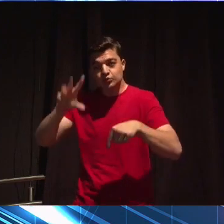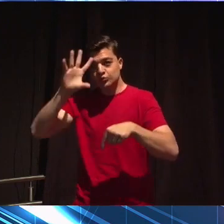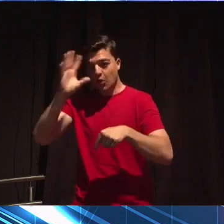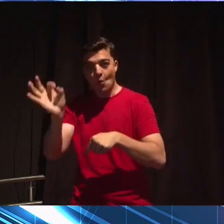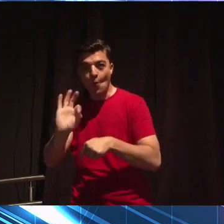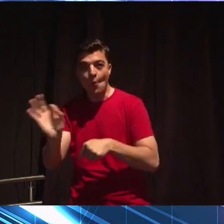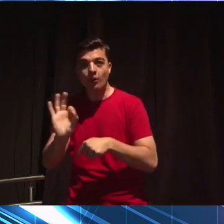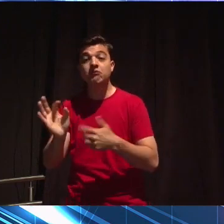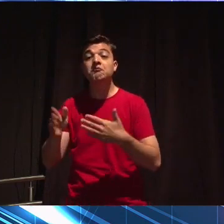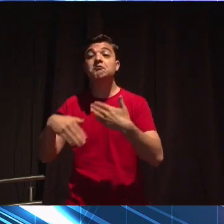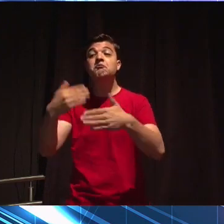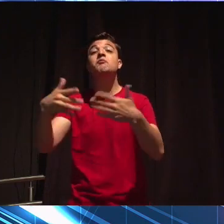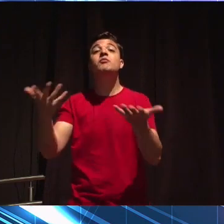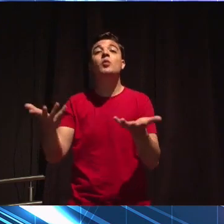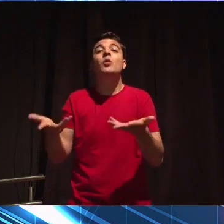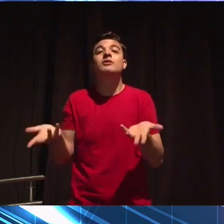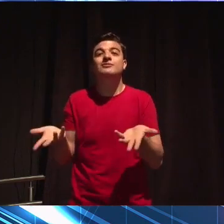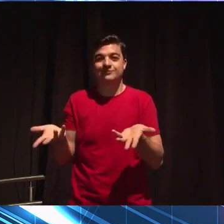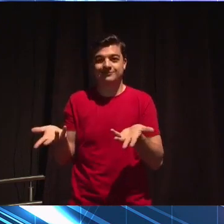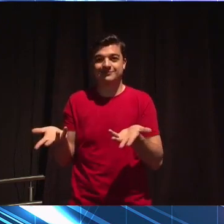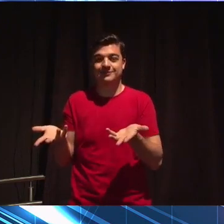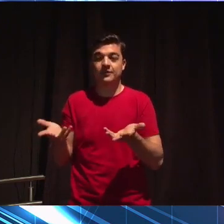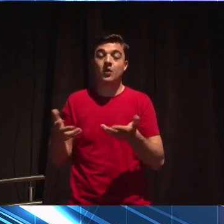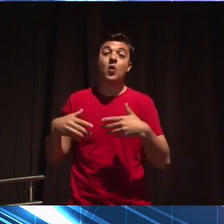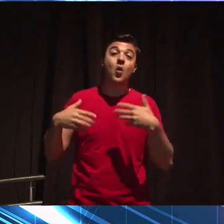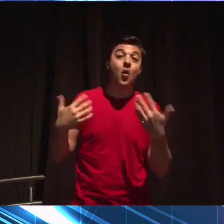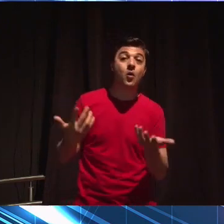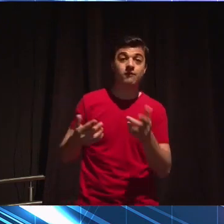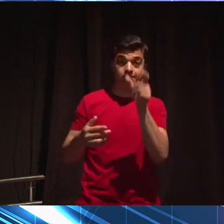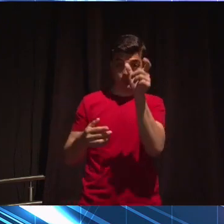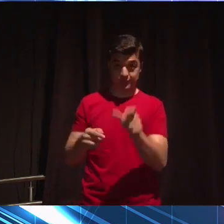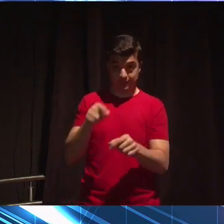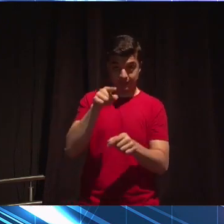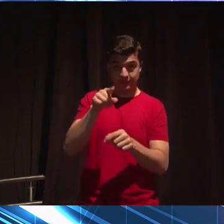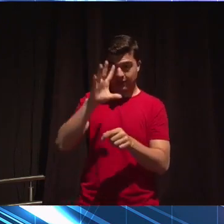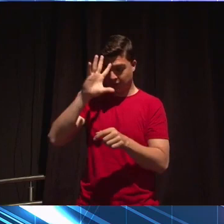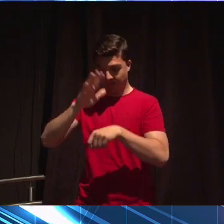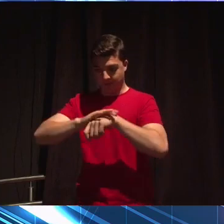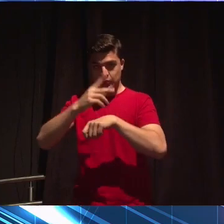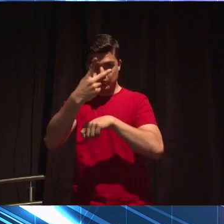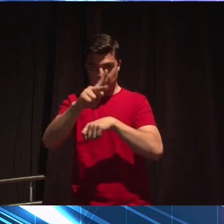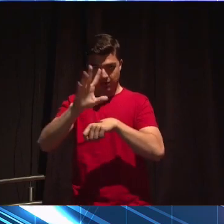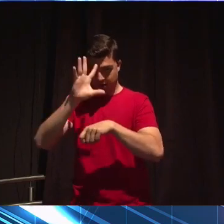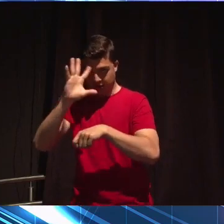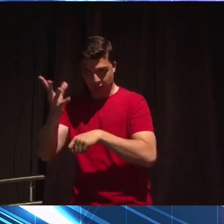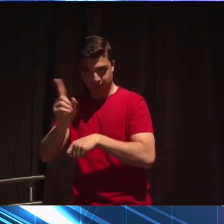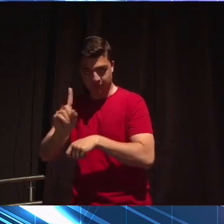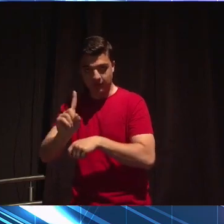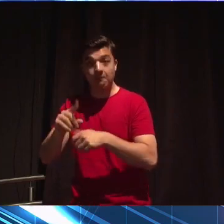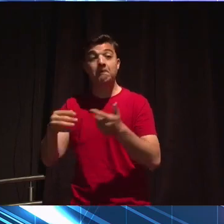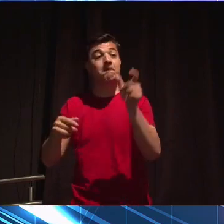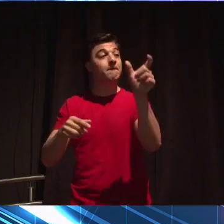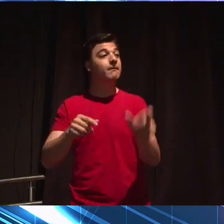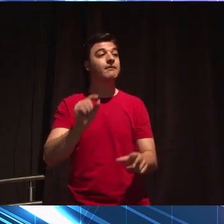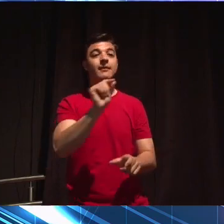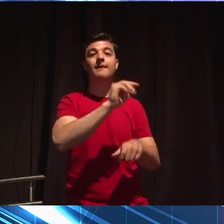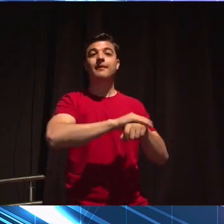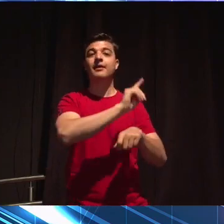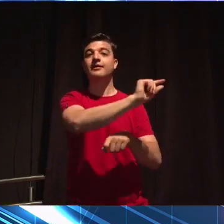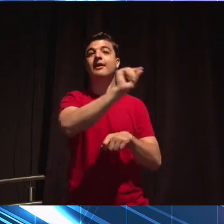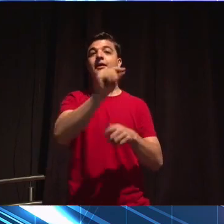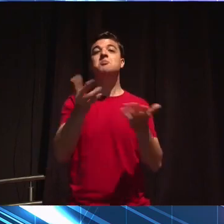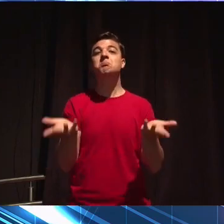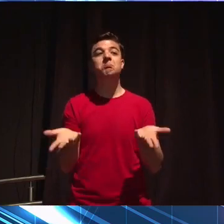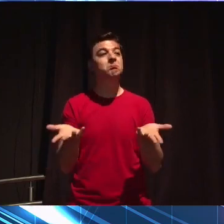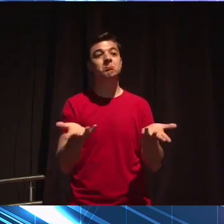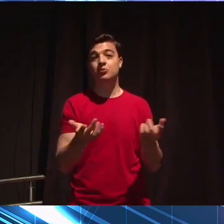vivemos em comunidade, comunidade técnica, que observa que o percentual de pessoas que participam em comunidade, incrivelmente, é pequeno comparado ao percentual de